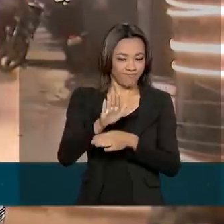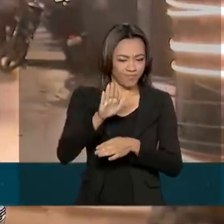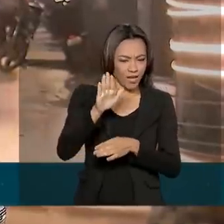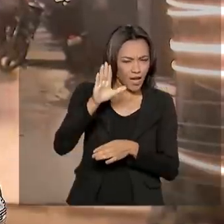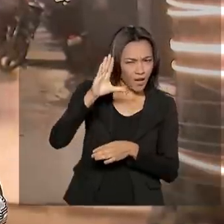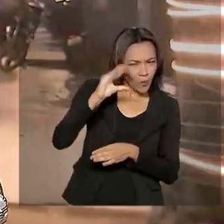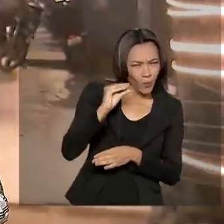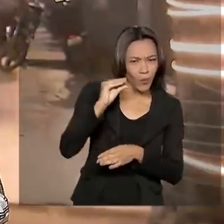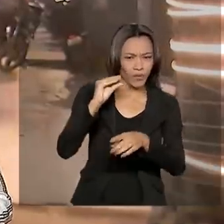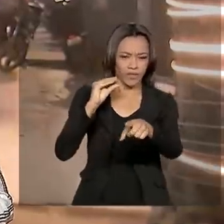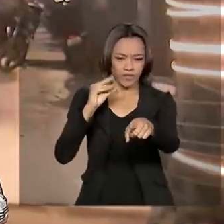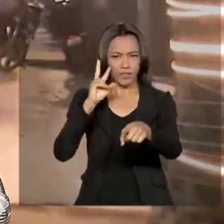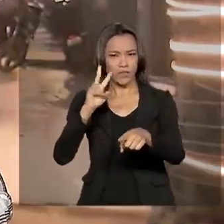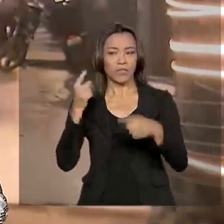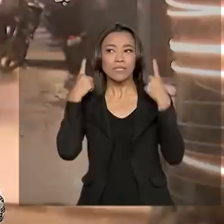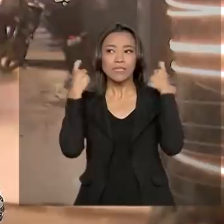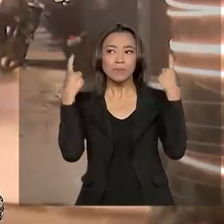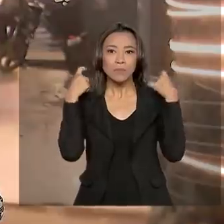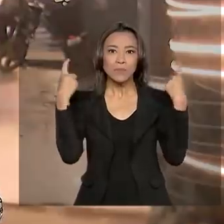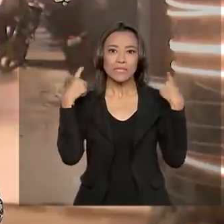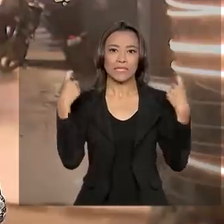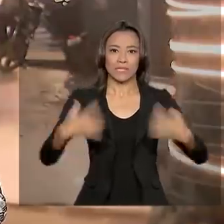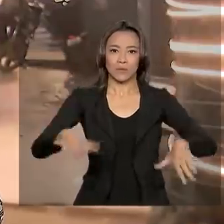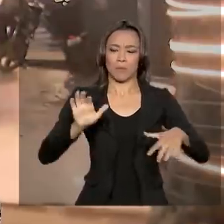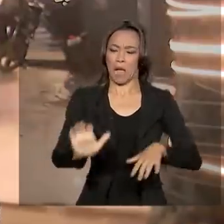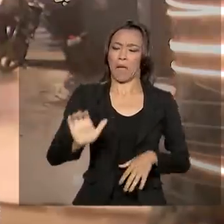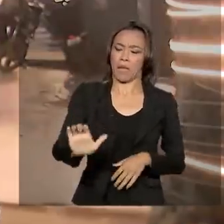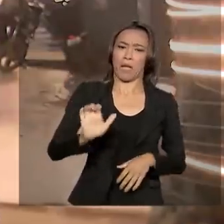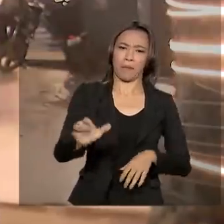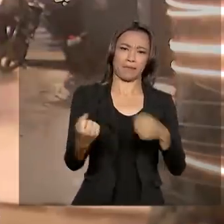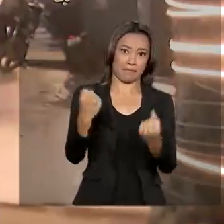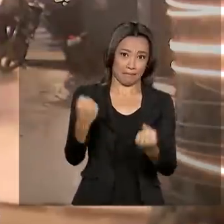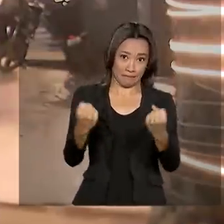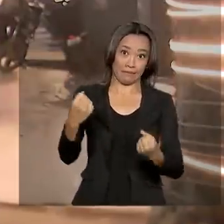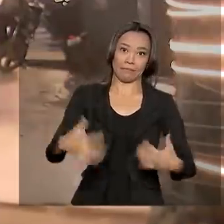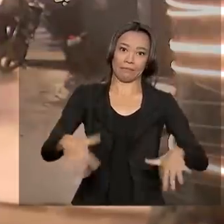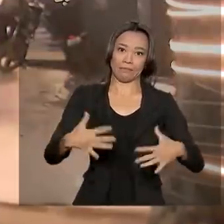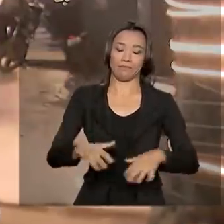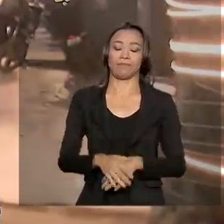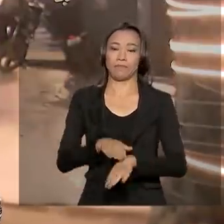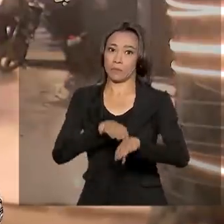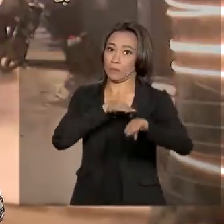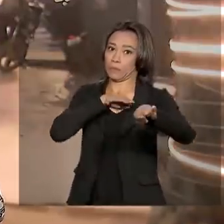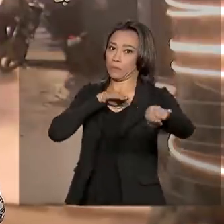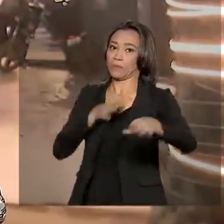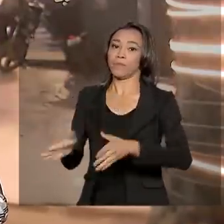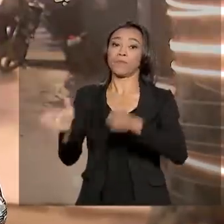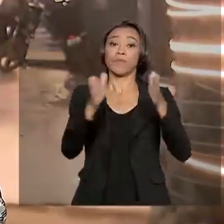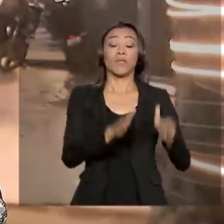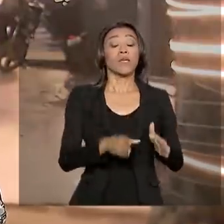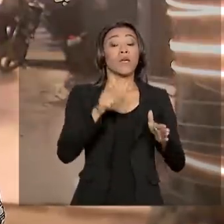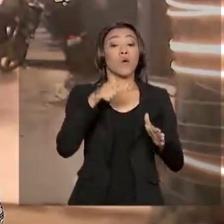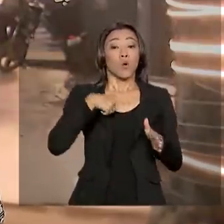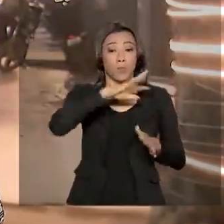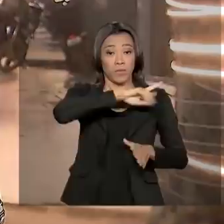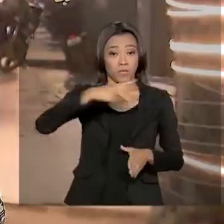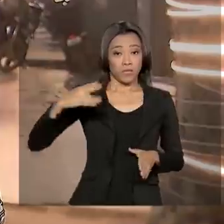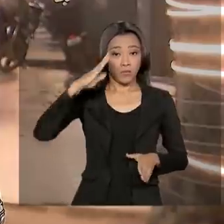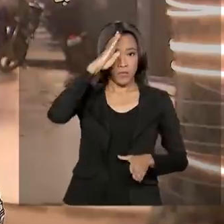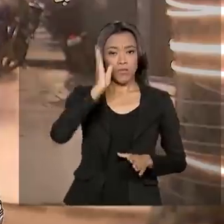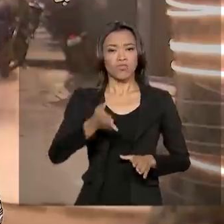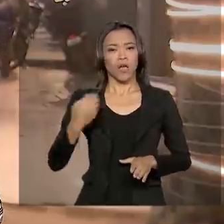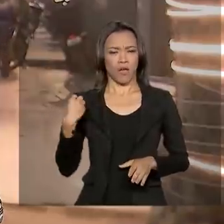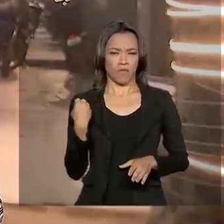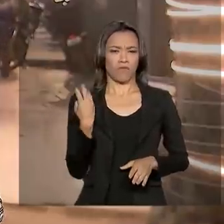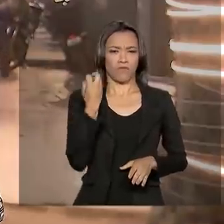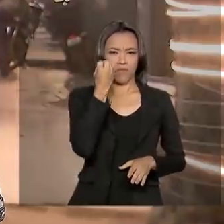Vocês vão ouvir muitas buzinas, é horário de rush por aqui. O presidente Jair Bolsonaro já não está mais em solo indiano. Ele deixou Nova Delhi e seguiu